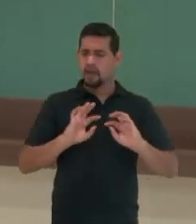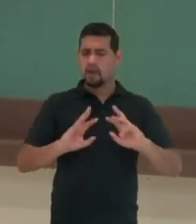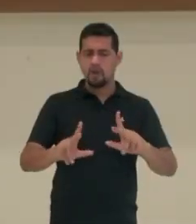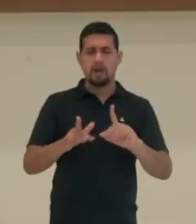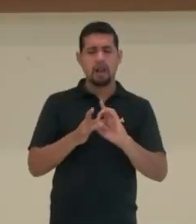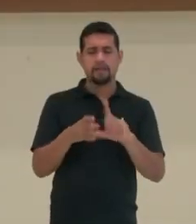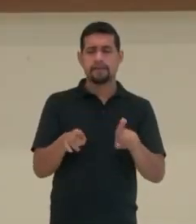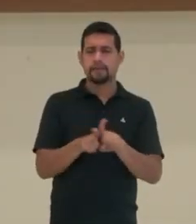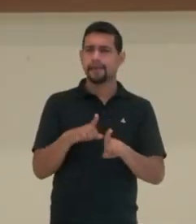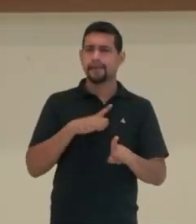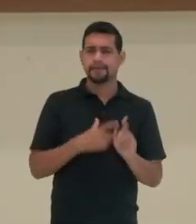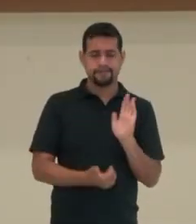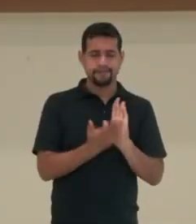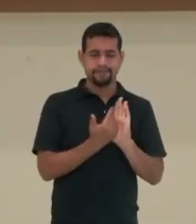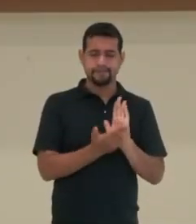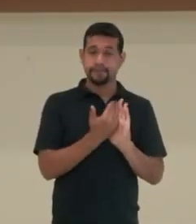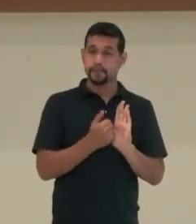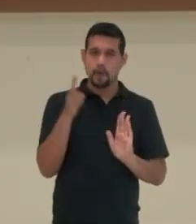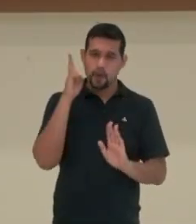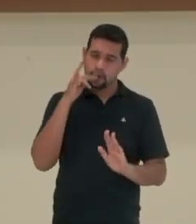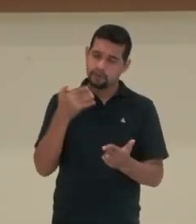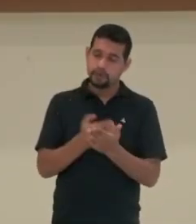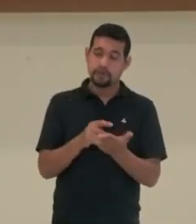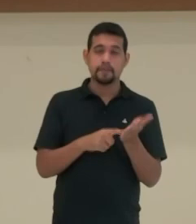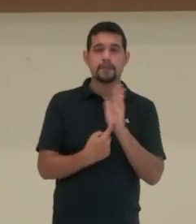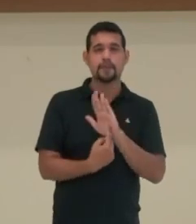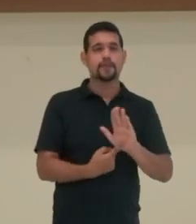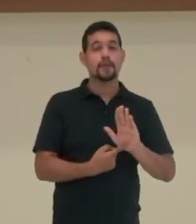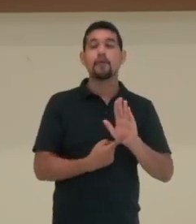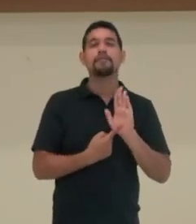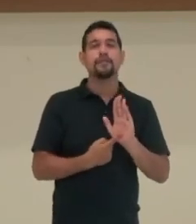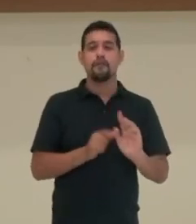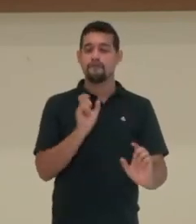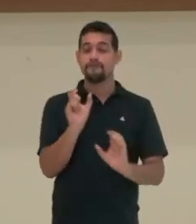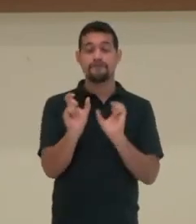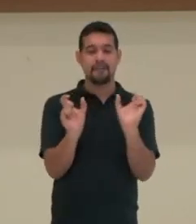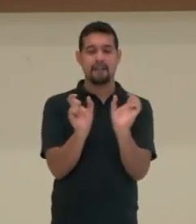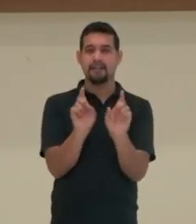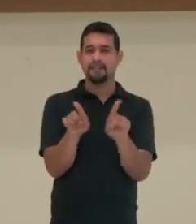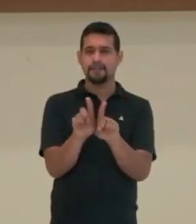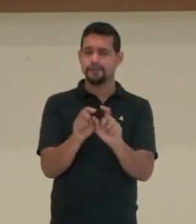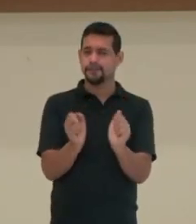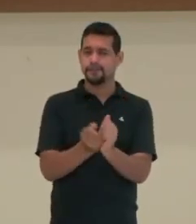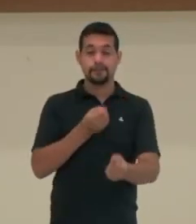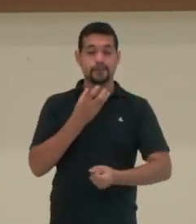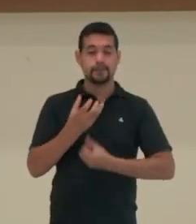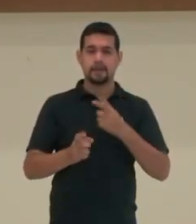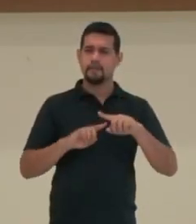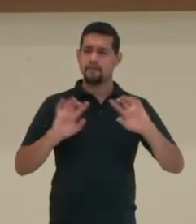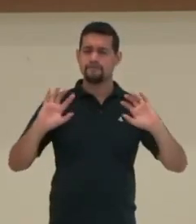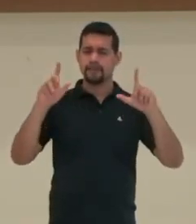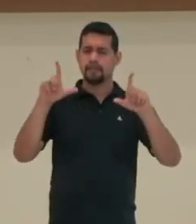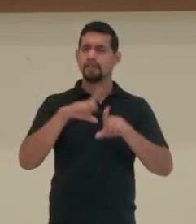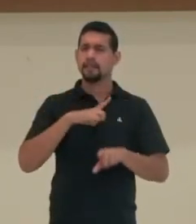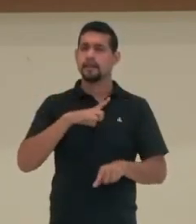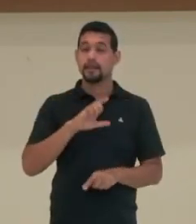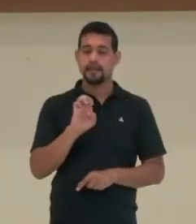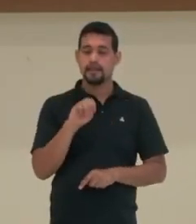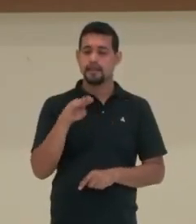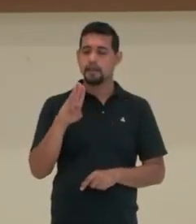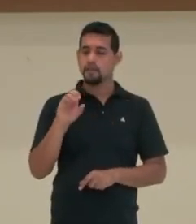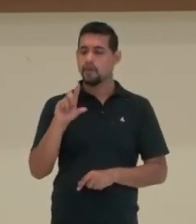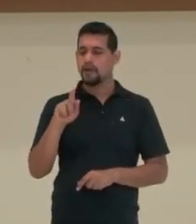que traz a gravura contando história e traz os versos também para contar a história. E junto nessa grande festa tem o embolador,